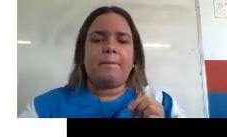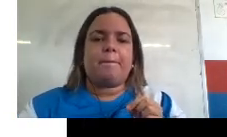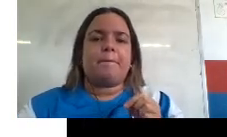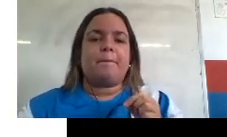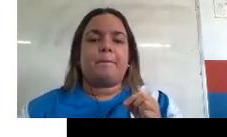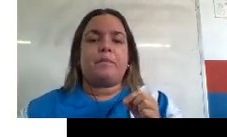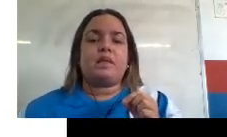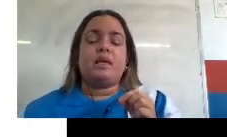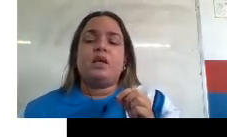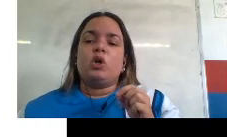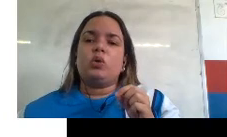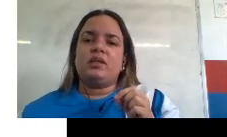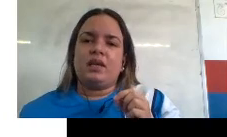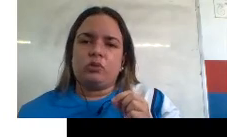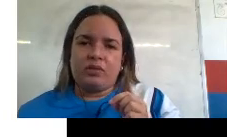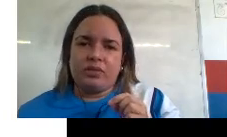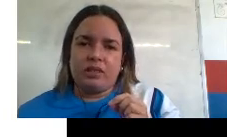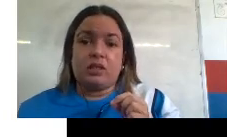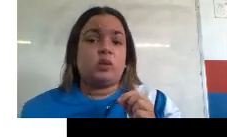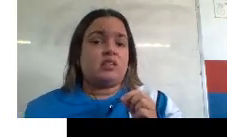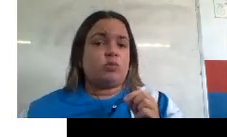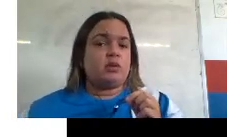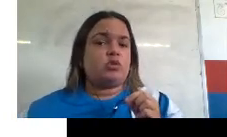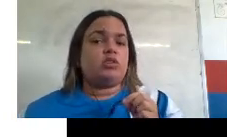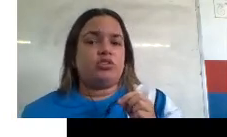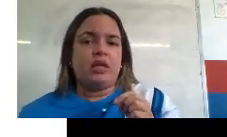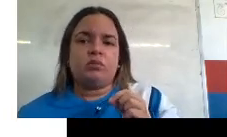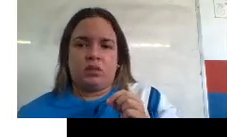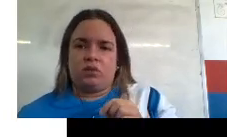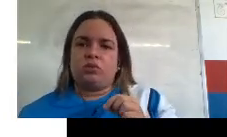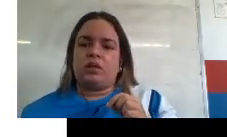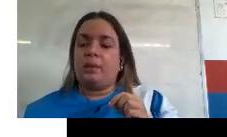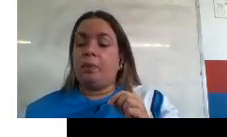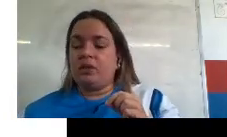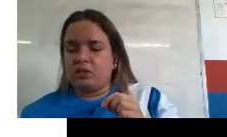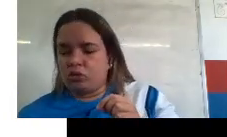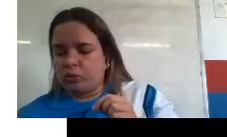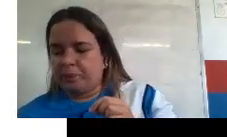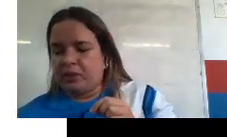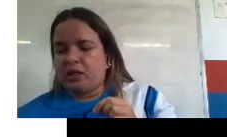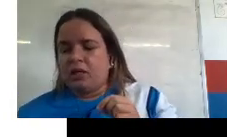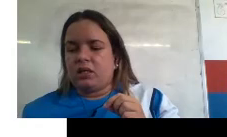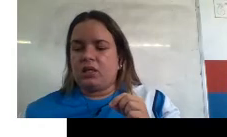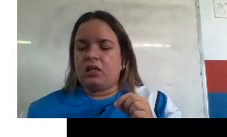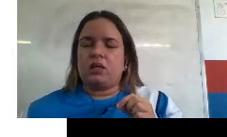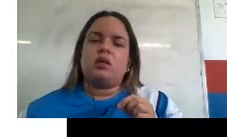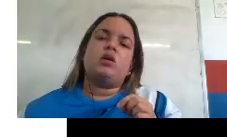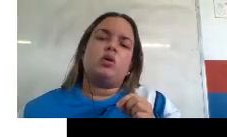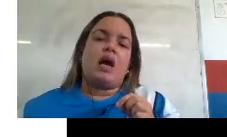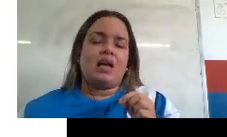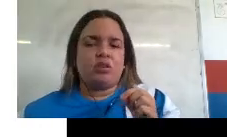Né? O direito à vida, todas as pessoas têm o direito. Né? É por isso